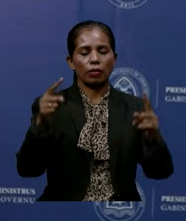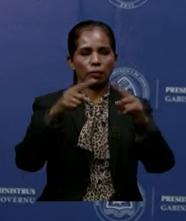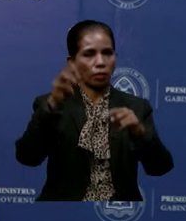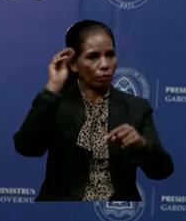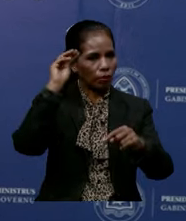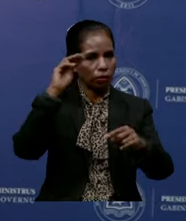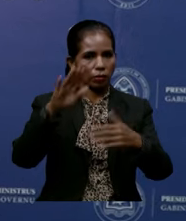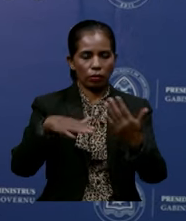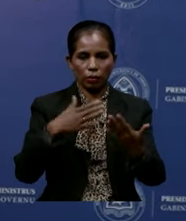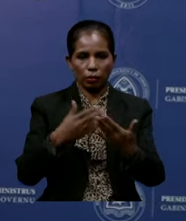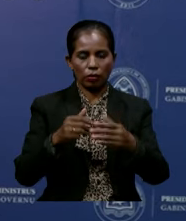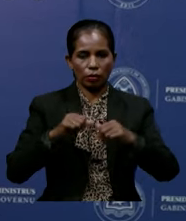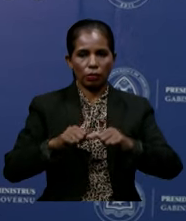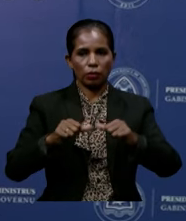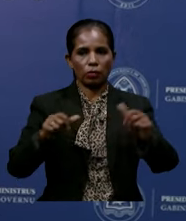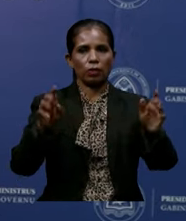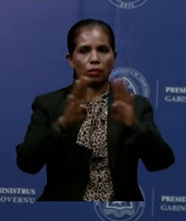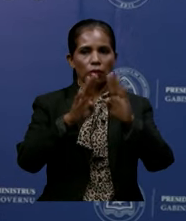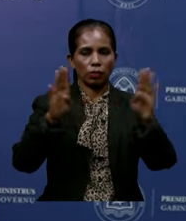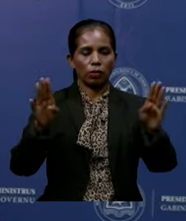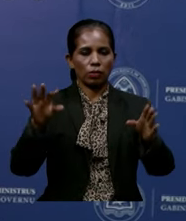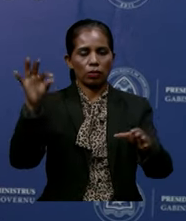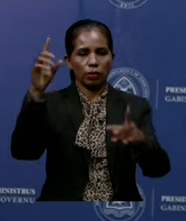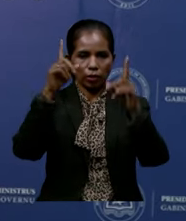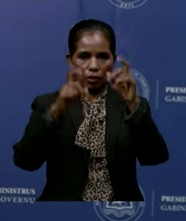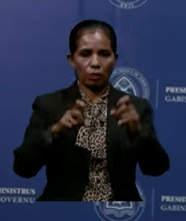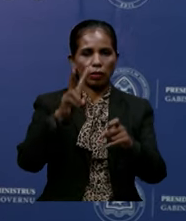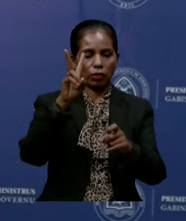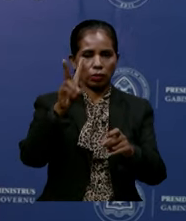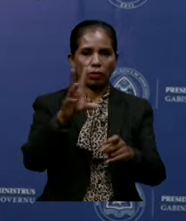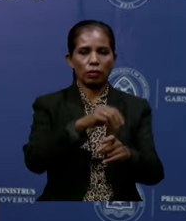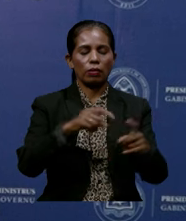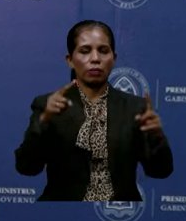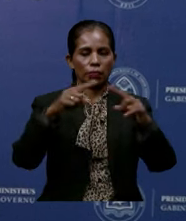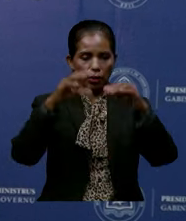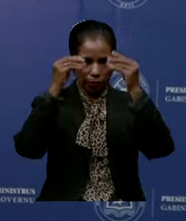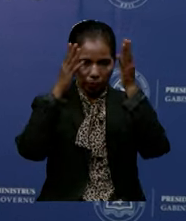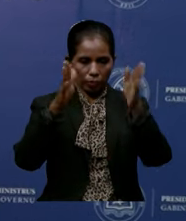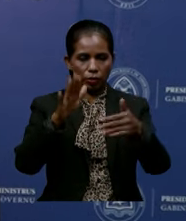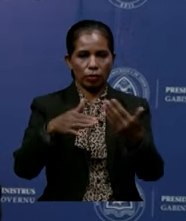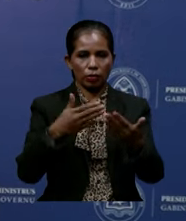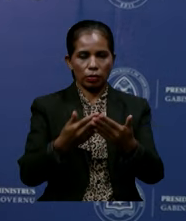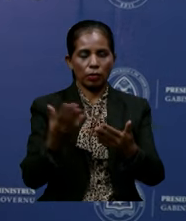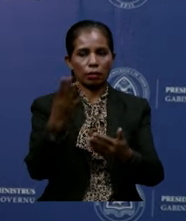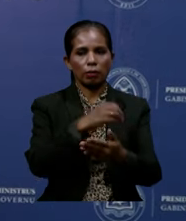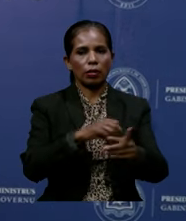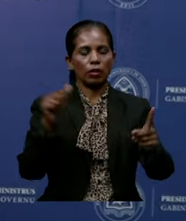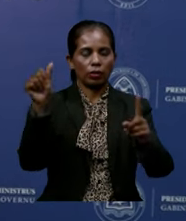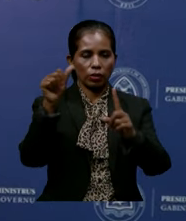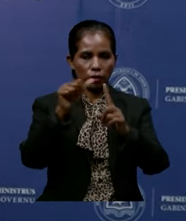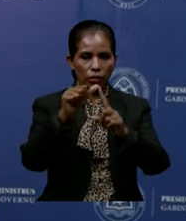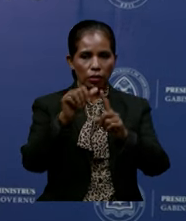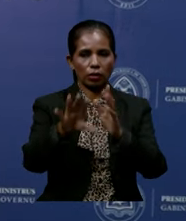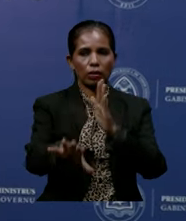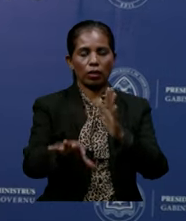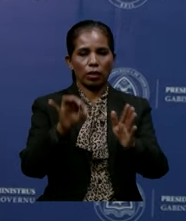a continuar logo segunda fase, ba não é pela atingir tarde tira a tu